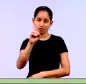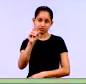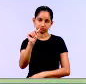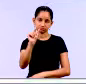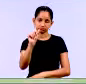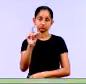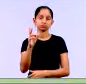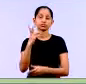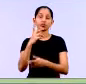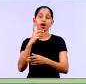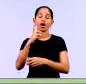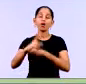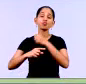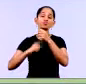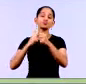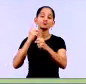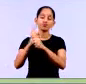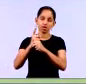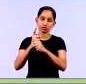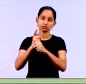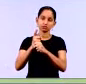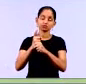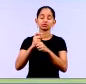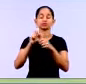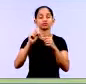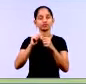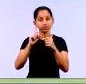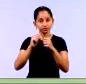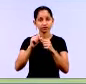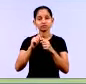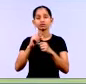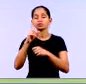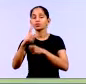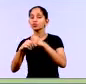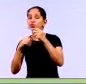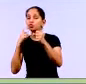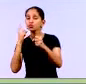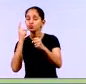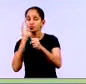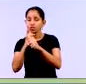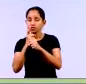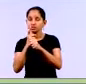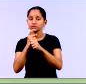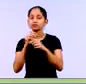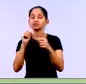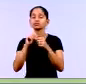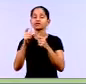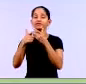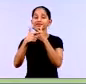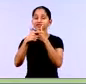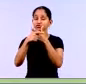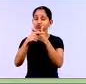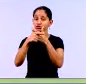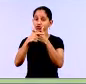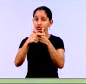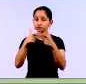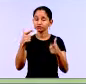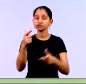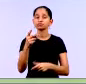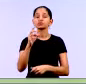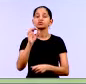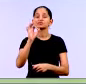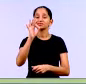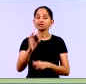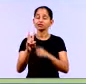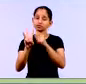4.800 por ano. Então, eu tenho os 4.800 por ano. Divido por trimestre, vai